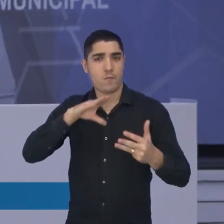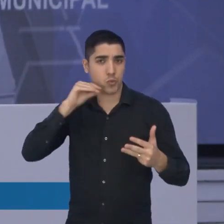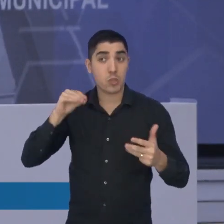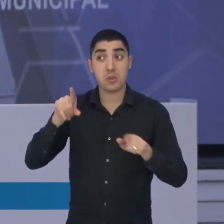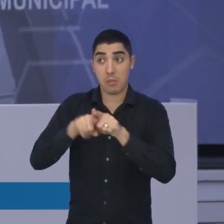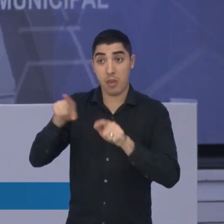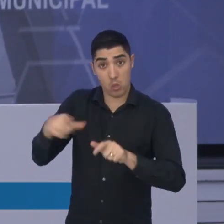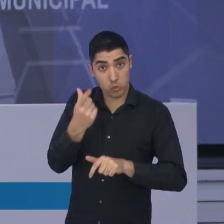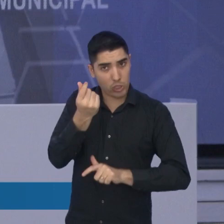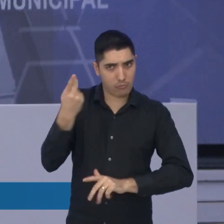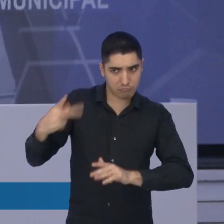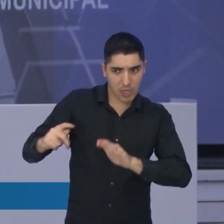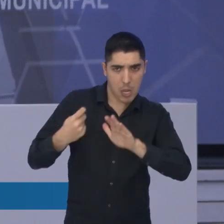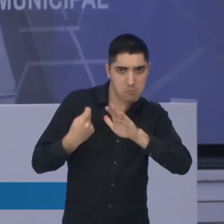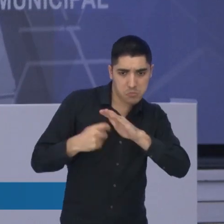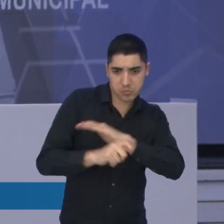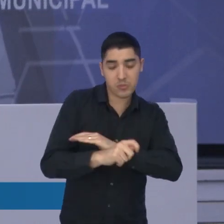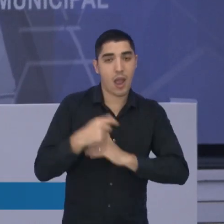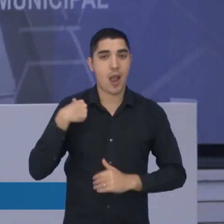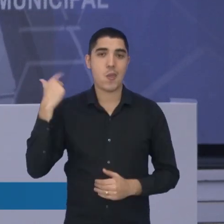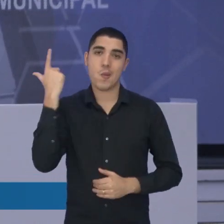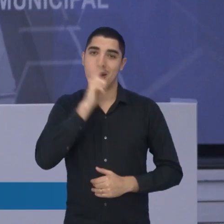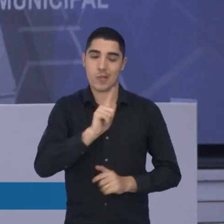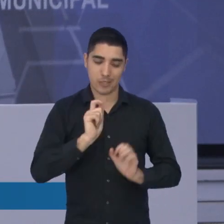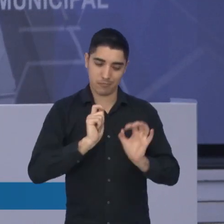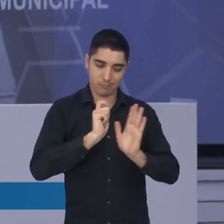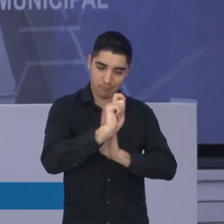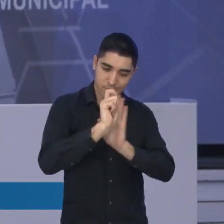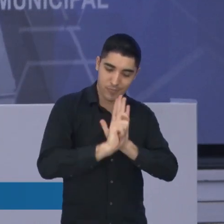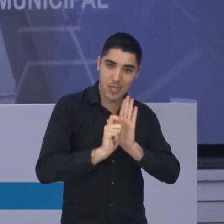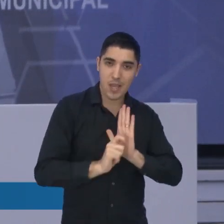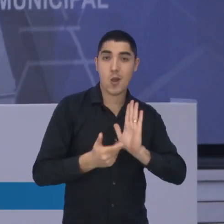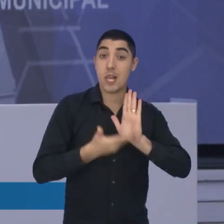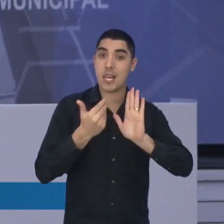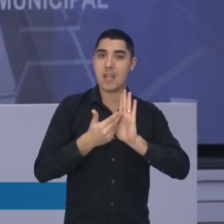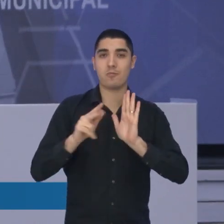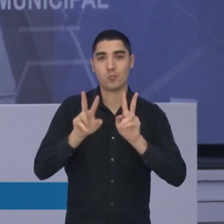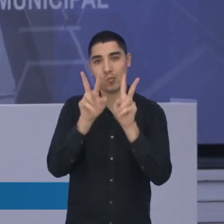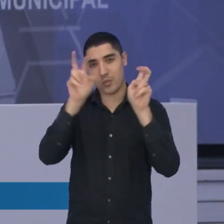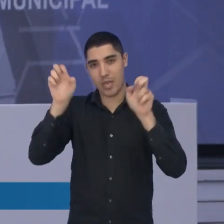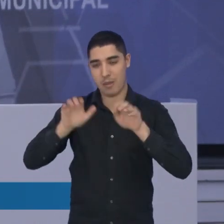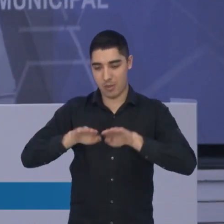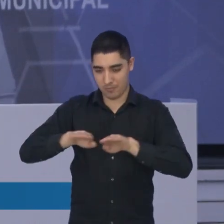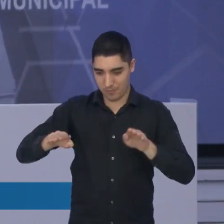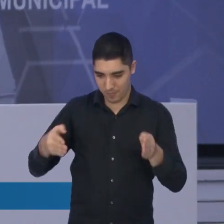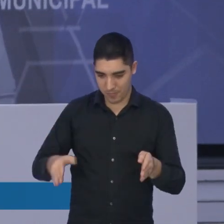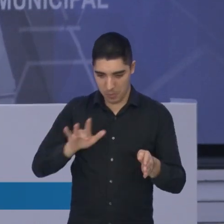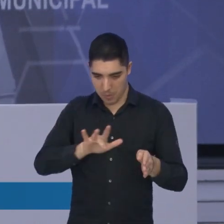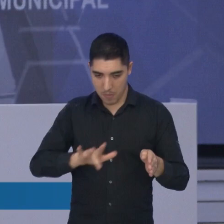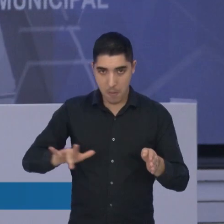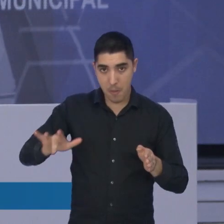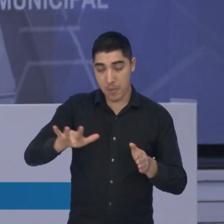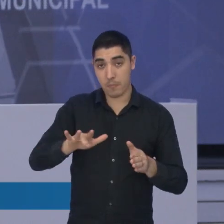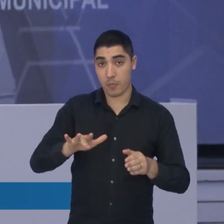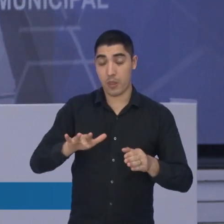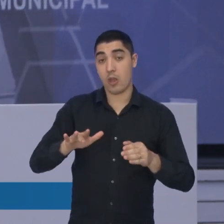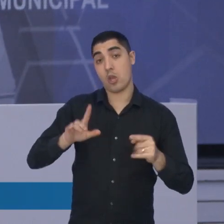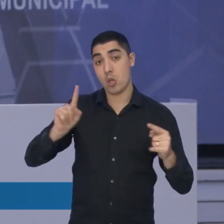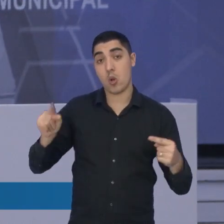financiamento do SINDCT que foi possível escrever e publicar o livro da urna eletrônica, baseado nos relatos dos